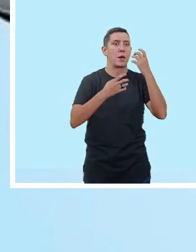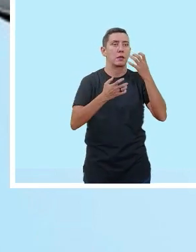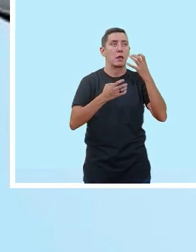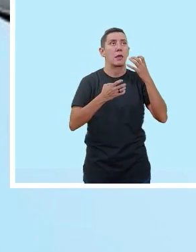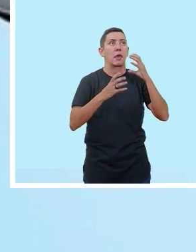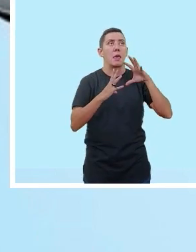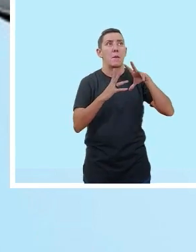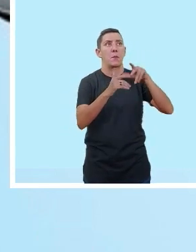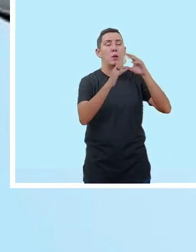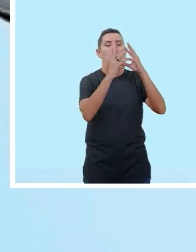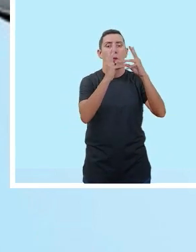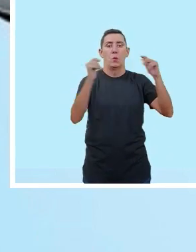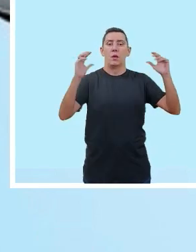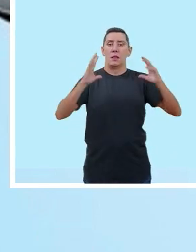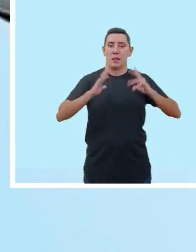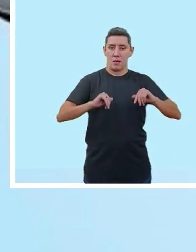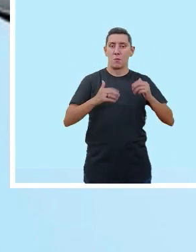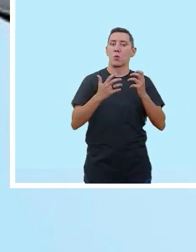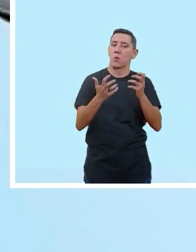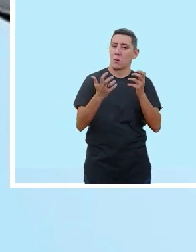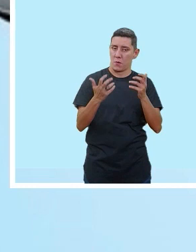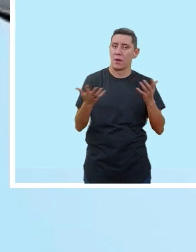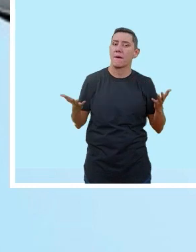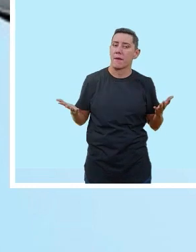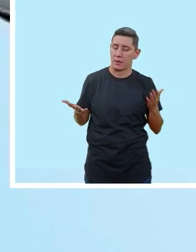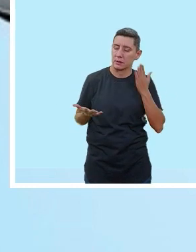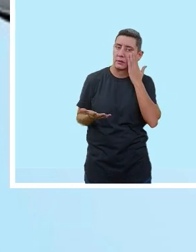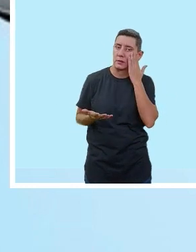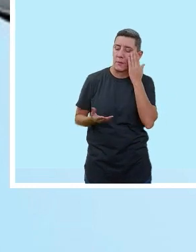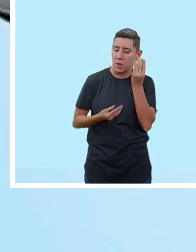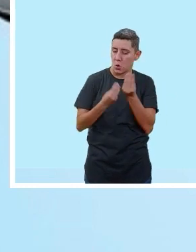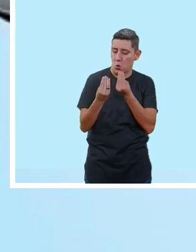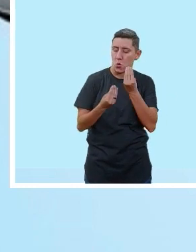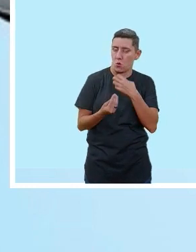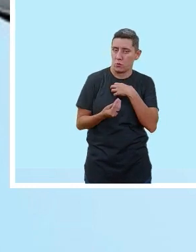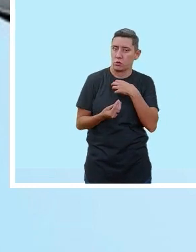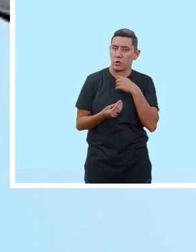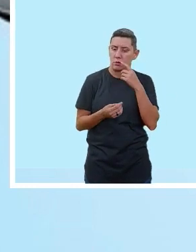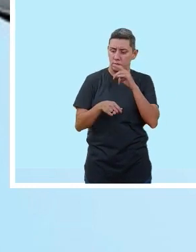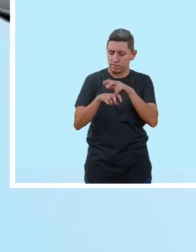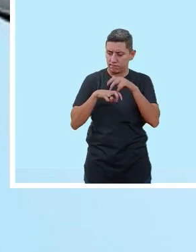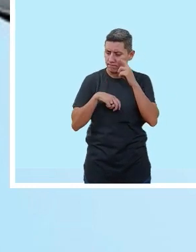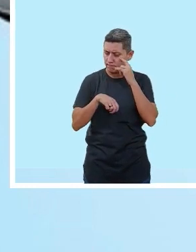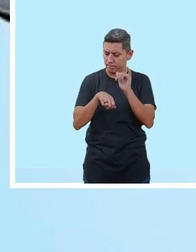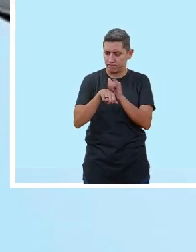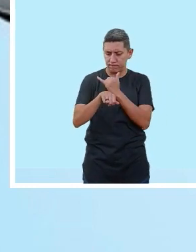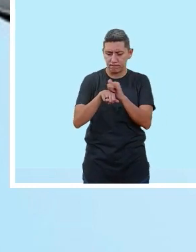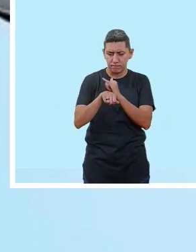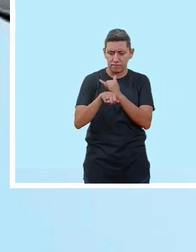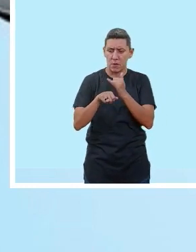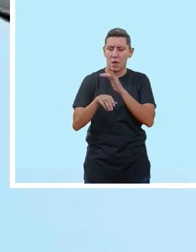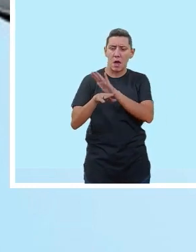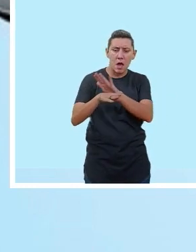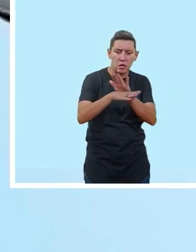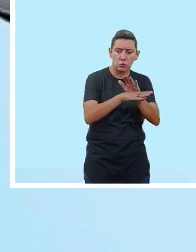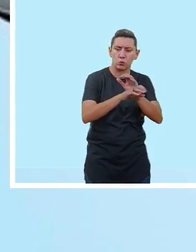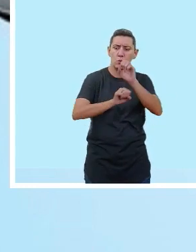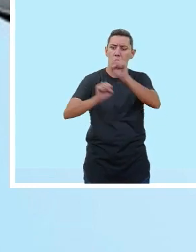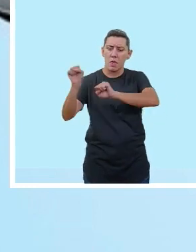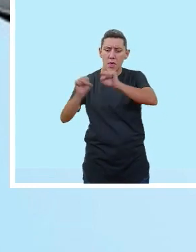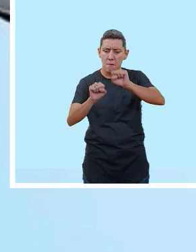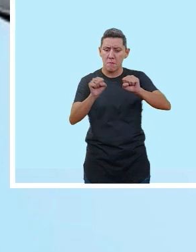até em função disso, nós temos uma divisão interna voltada para soluções que auxiliem empresas,